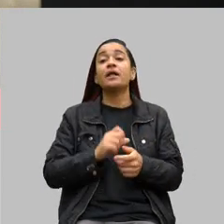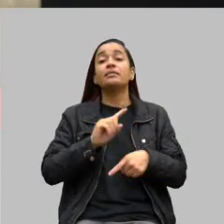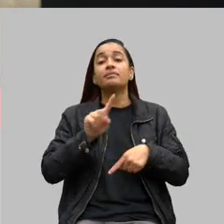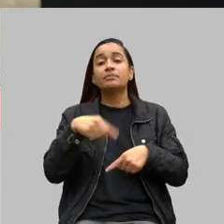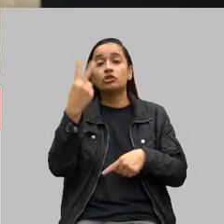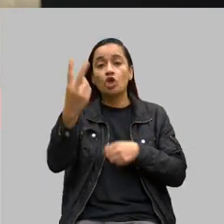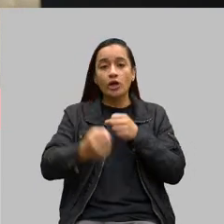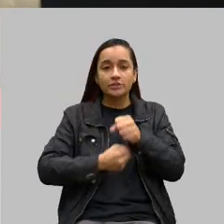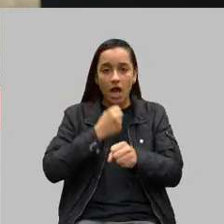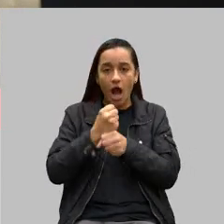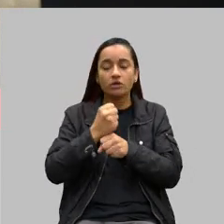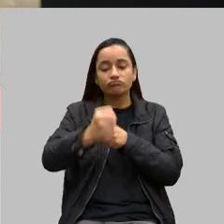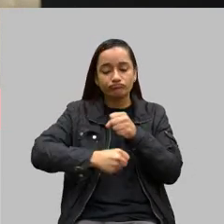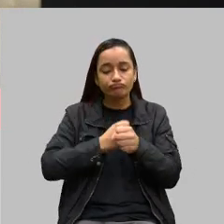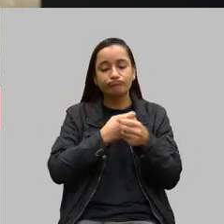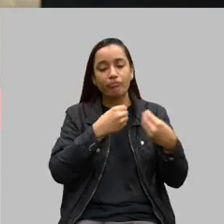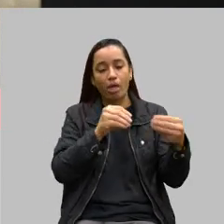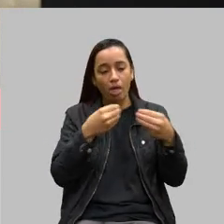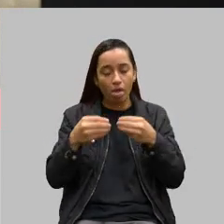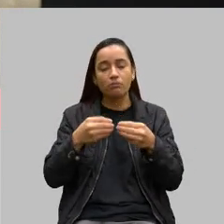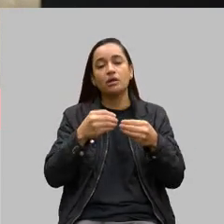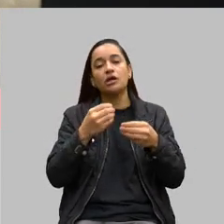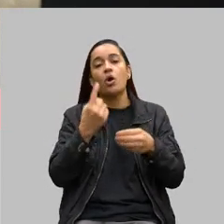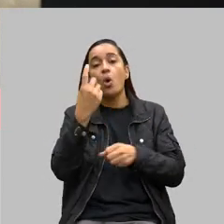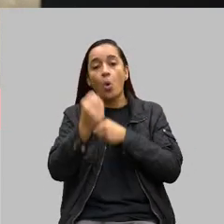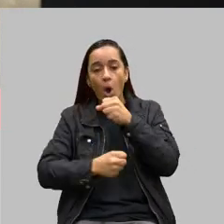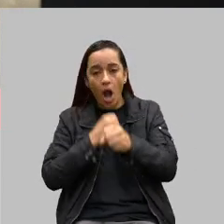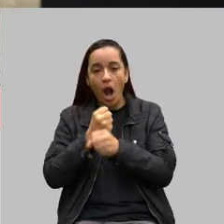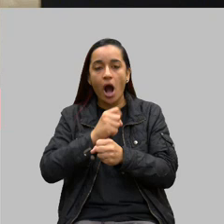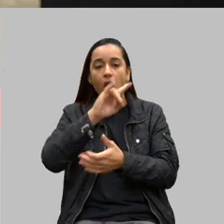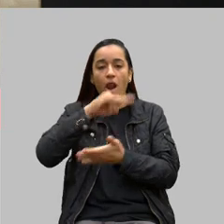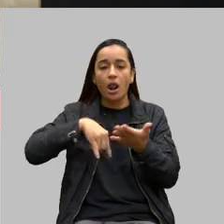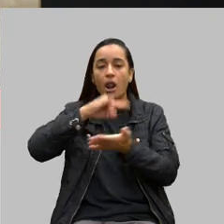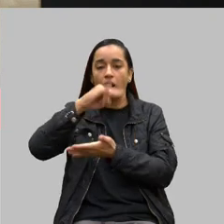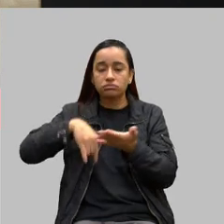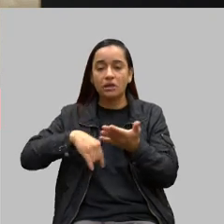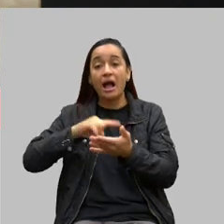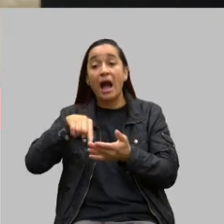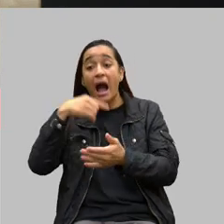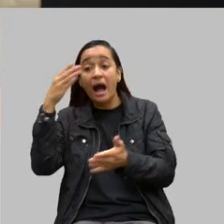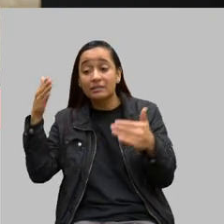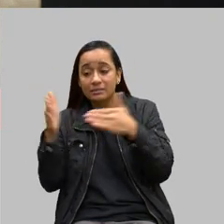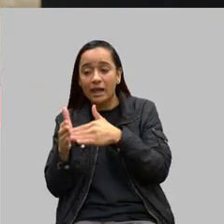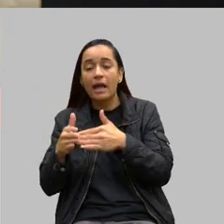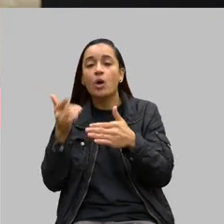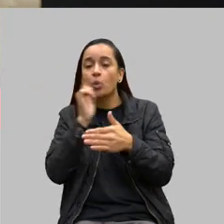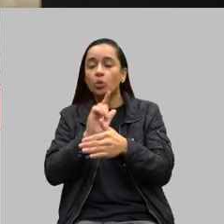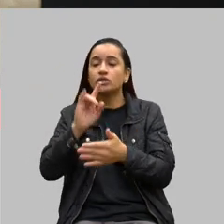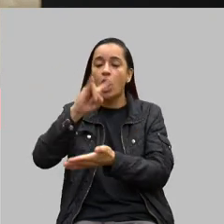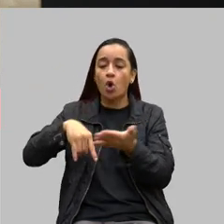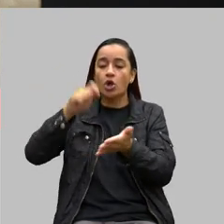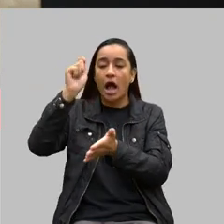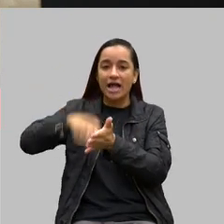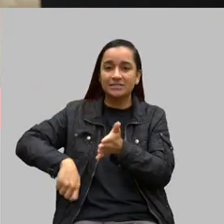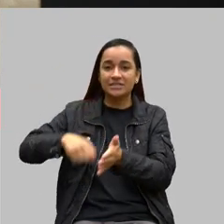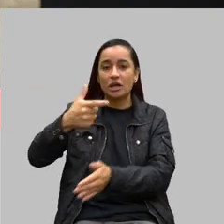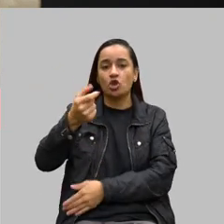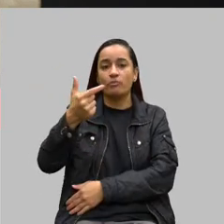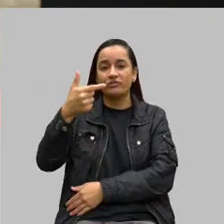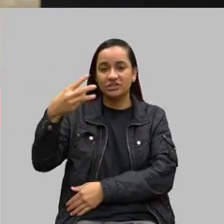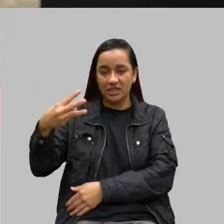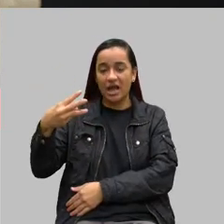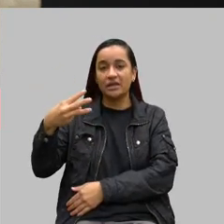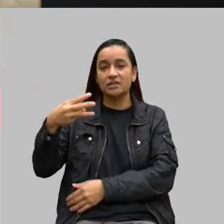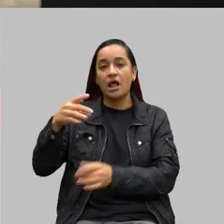de modelagem um ano de processo est até chegar no contrato assinado em 23 né agora em licenciamento ambiental